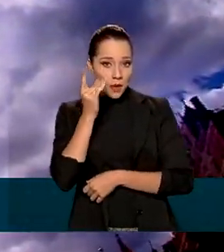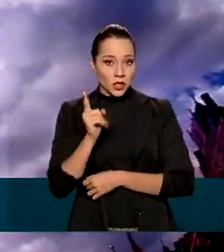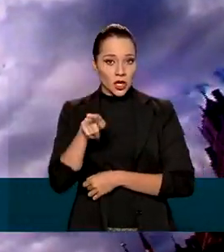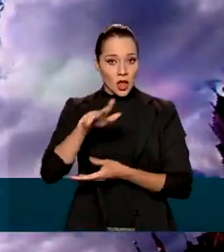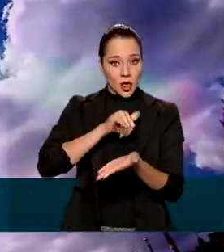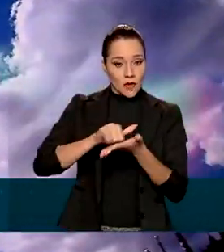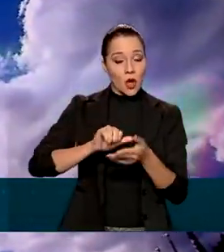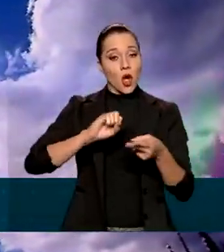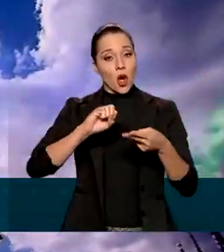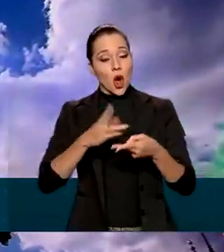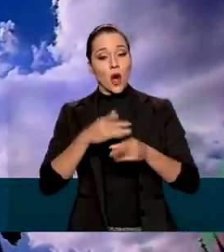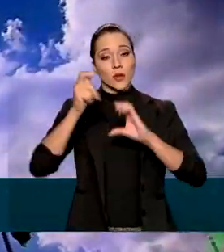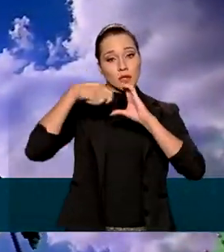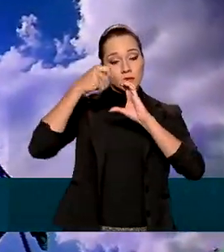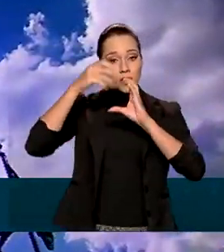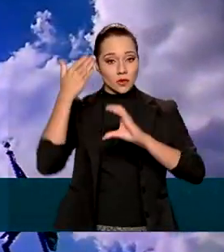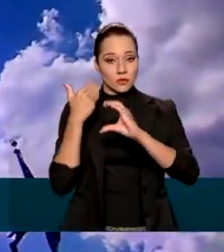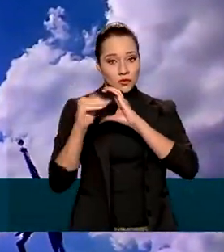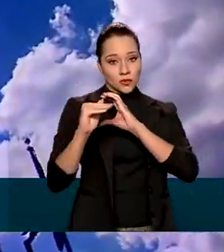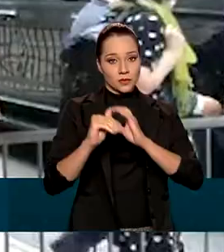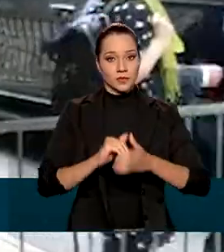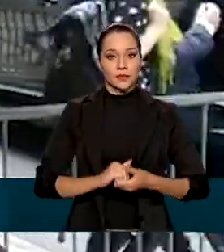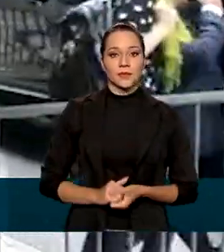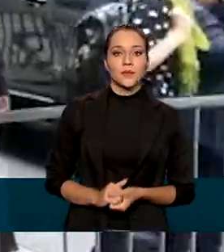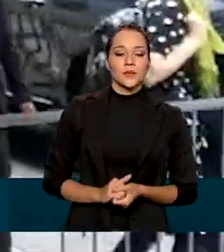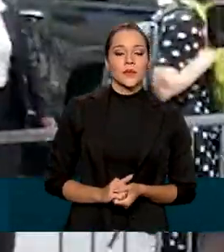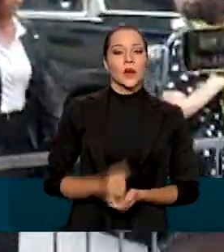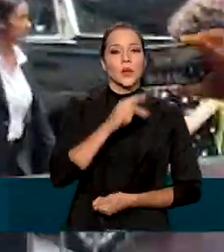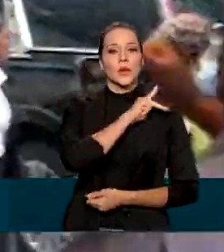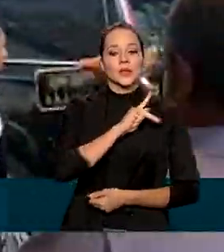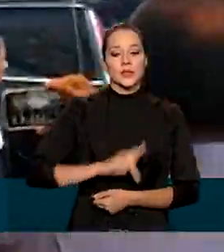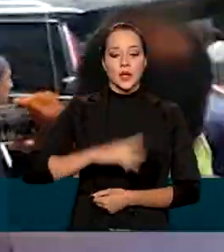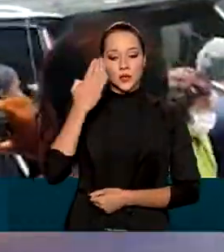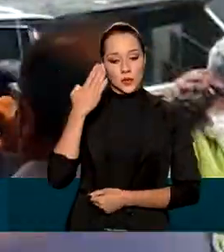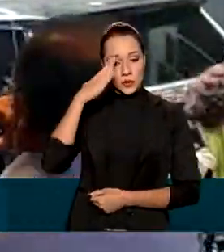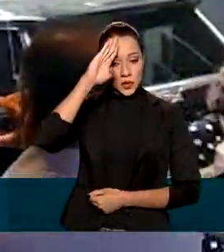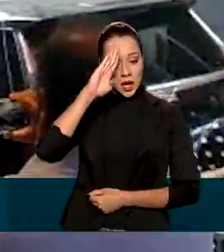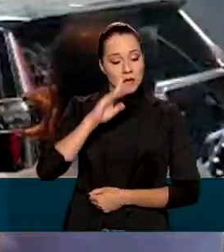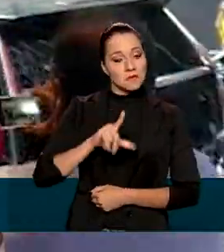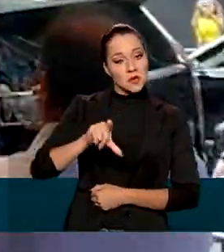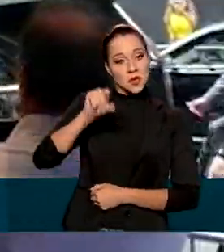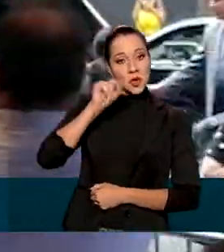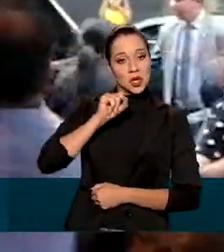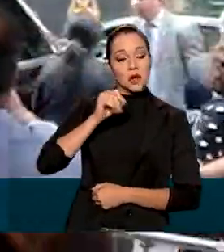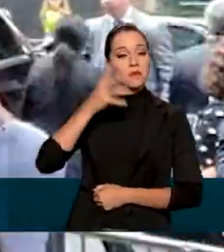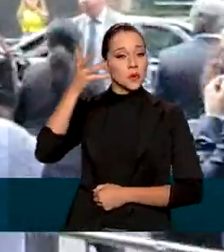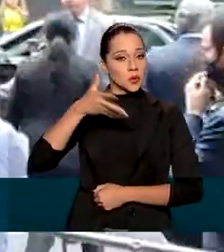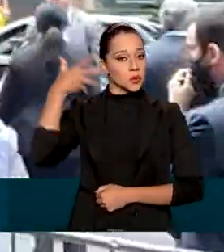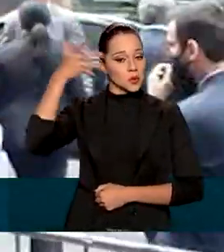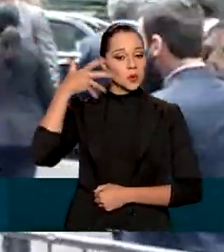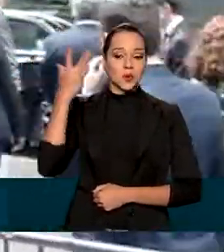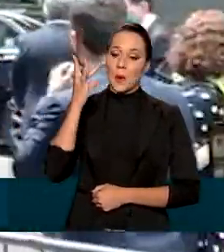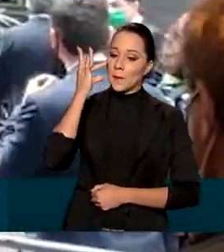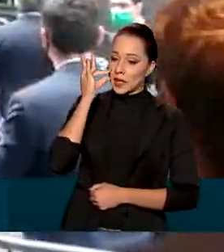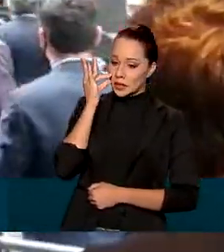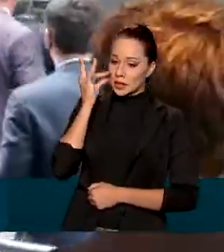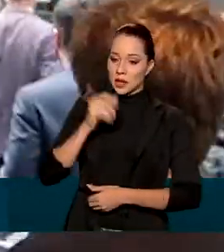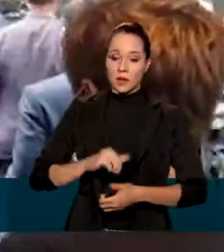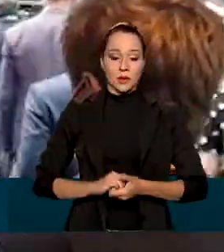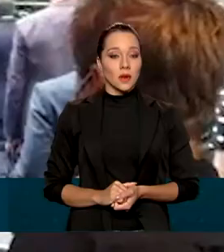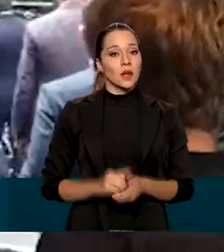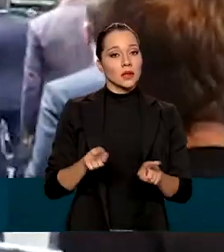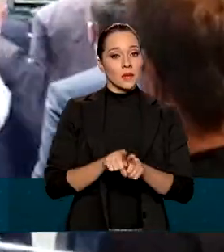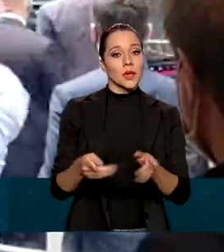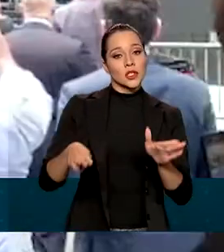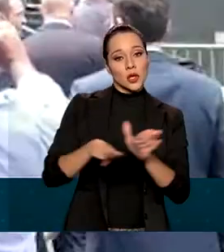York ou se enviam mensagens gravadas. O presidente Bolsonaro optou por fazer o discurso presencialmente e